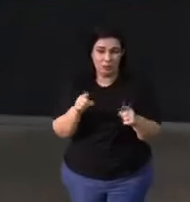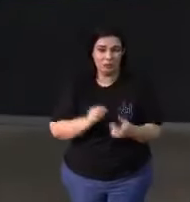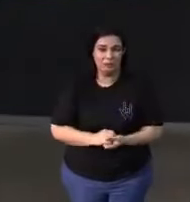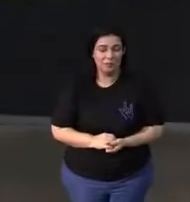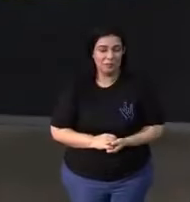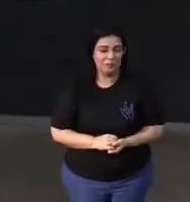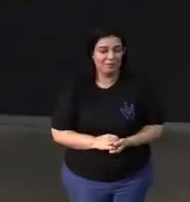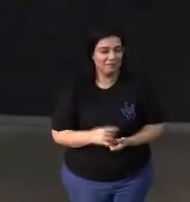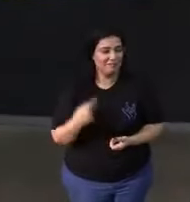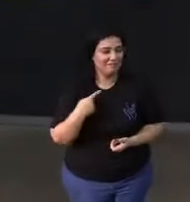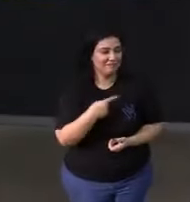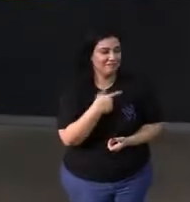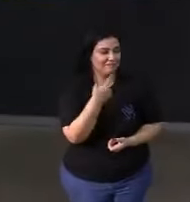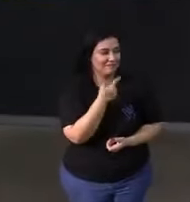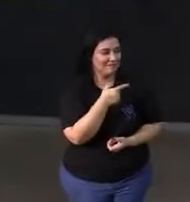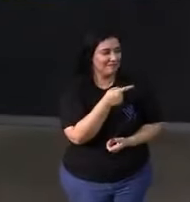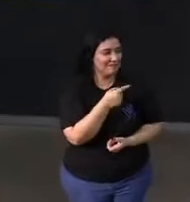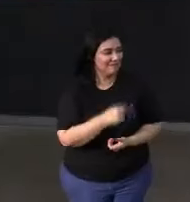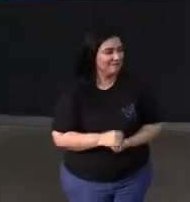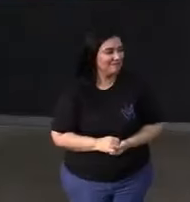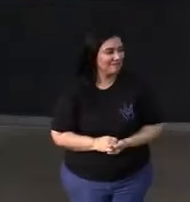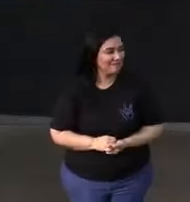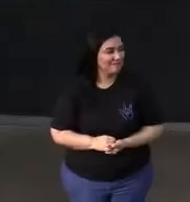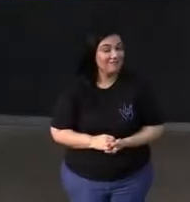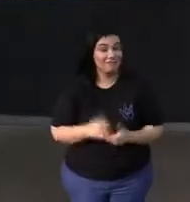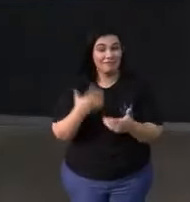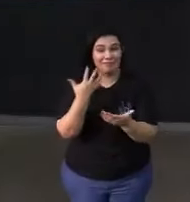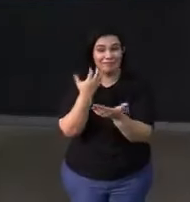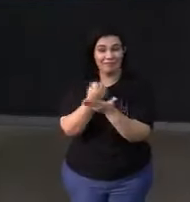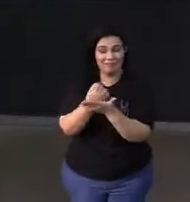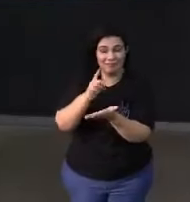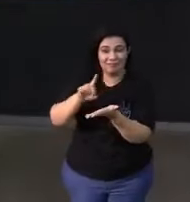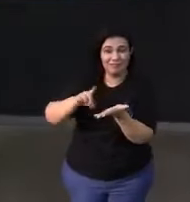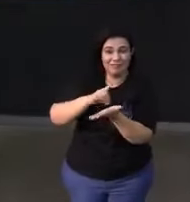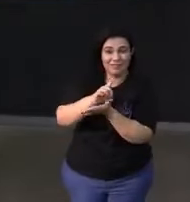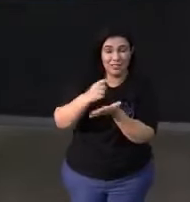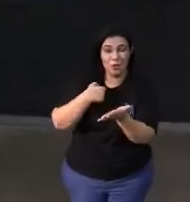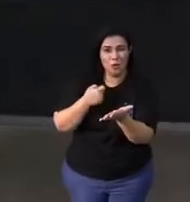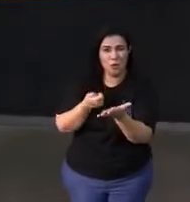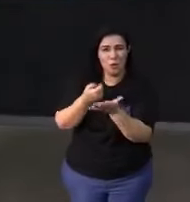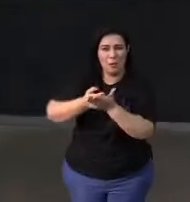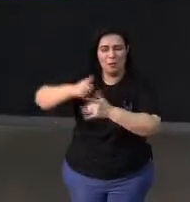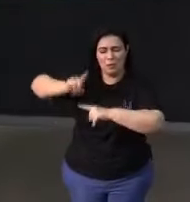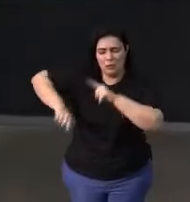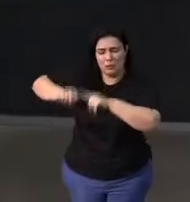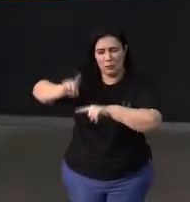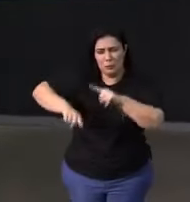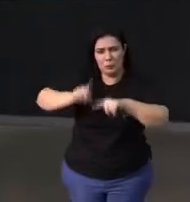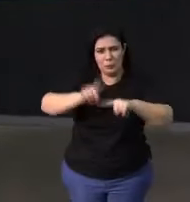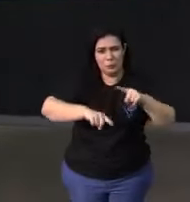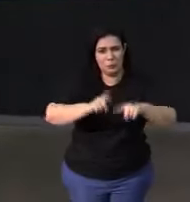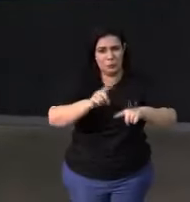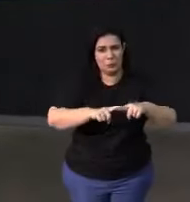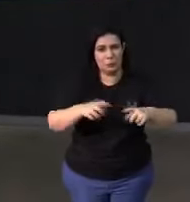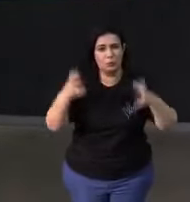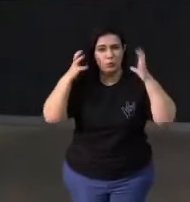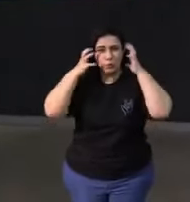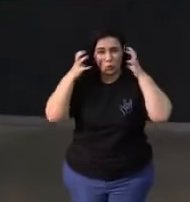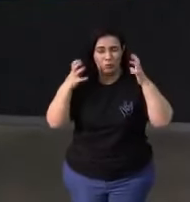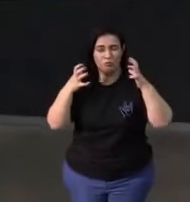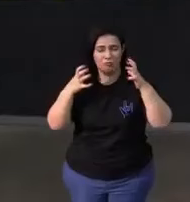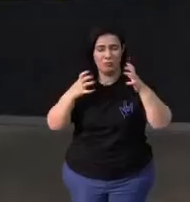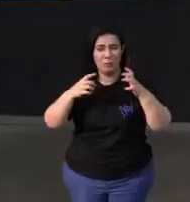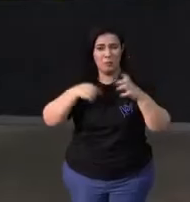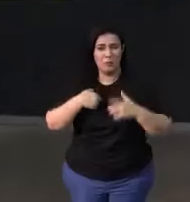pastora Vânia está rindo ali, ó. E eu gravei esse CD, e eu comprei equipamentos de som, mandei